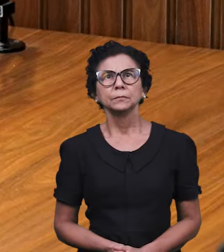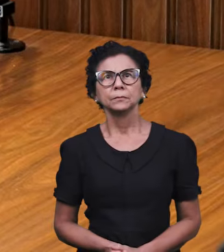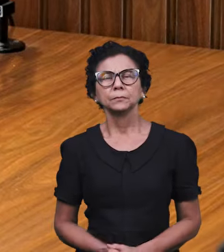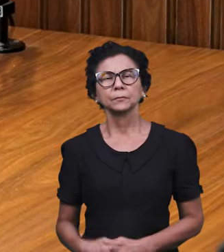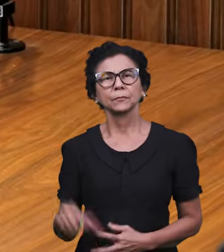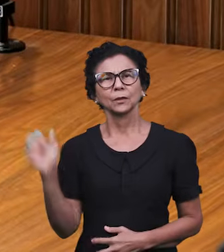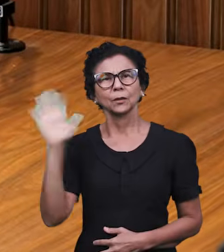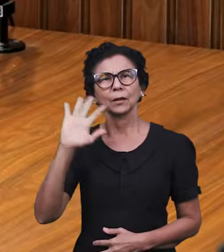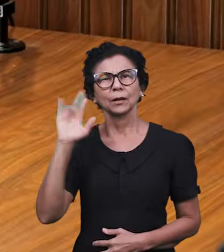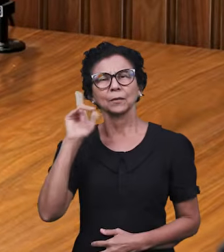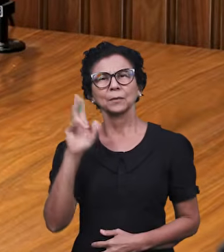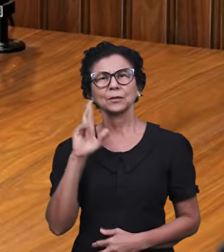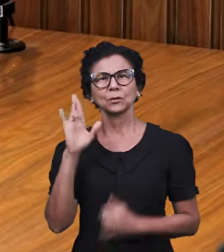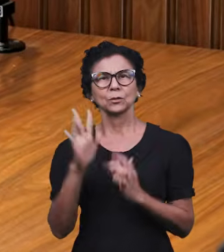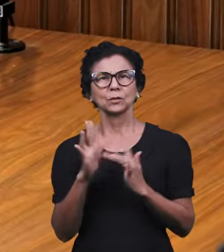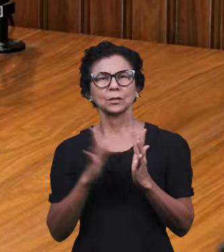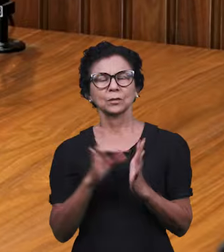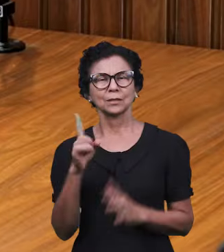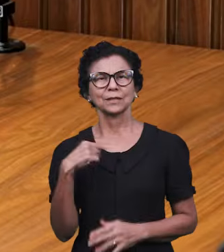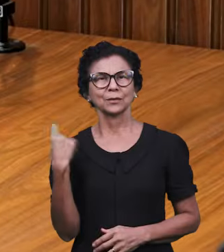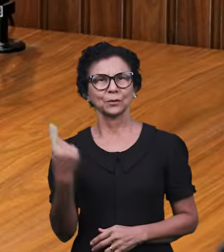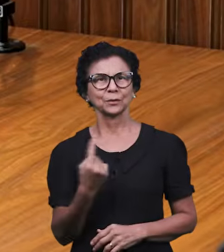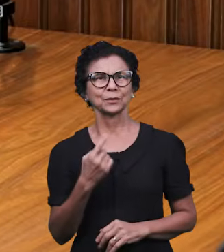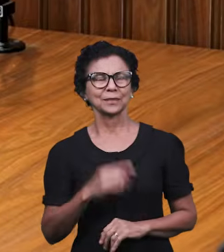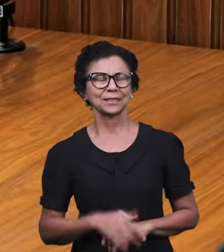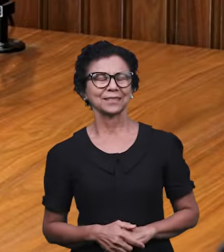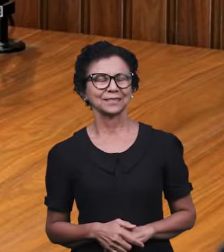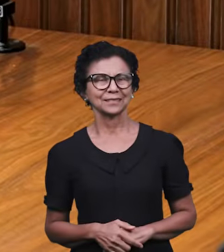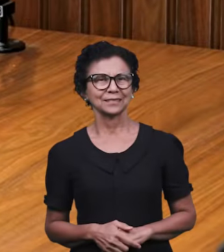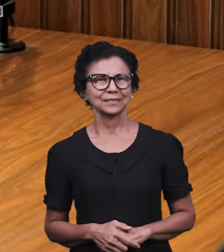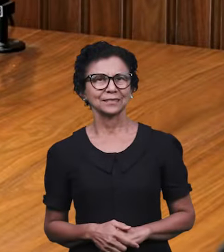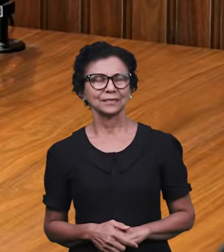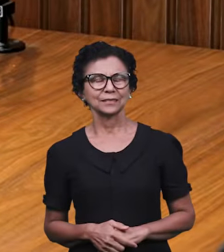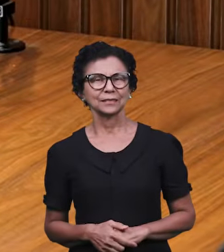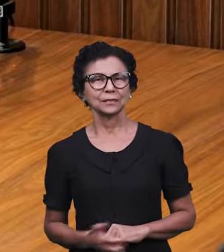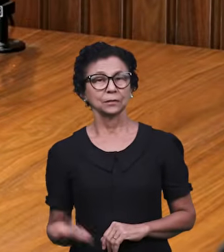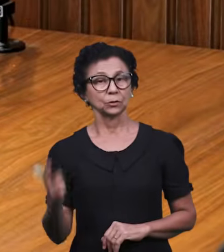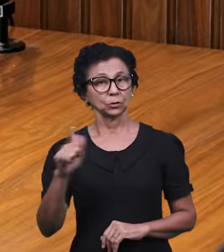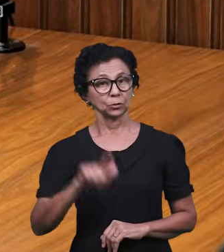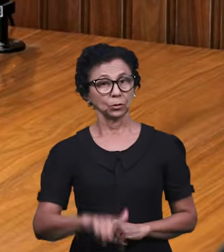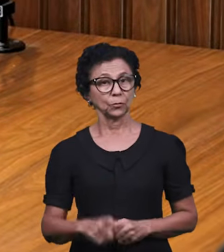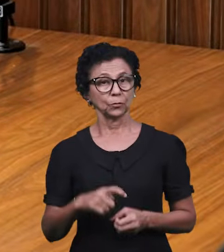Olá, a paz do Senhor Jesus a todos os irmãos. Estamos aqui com mais um programa